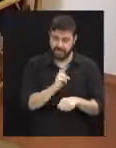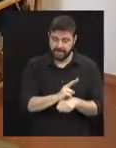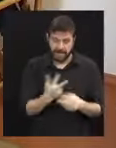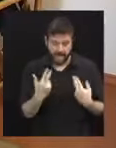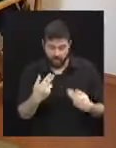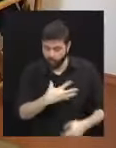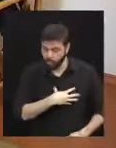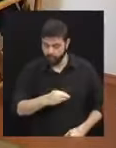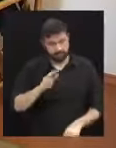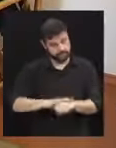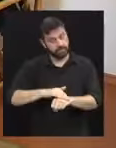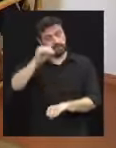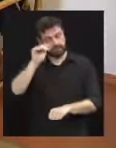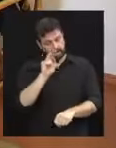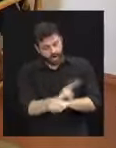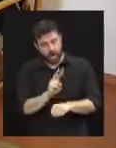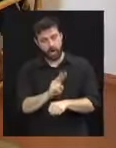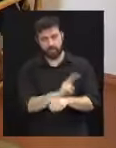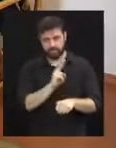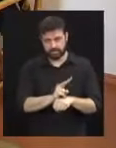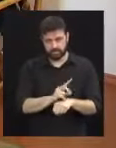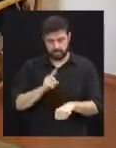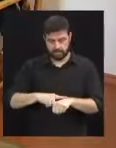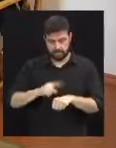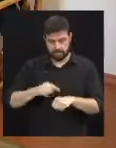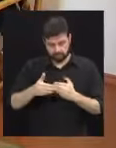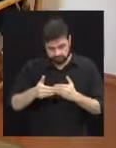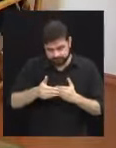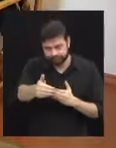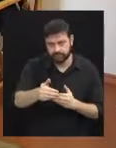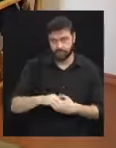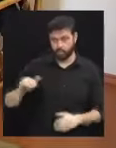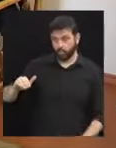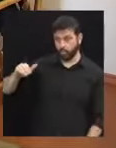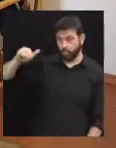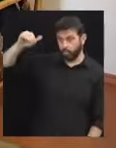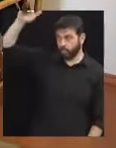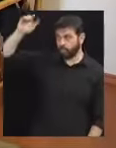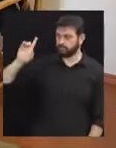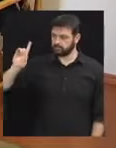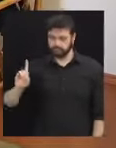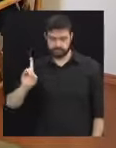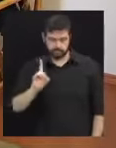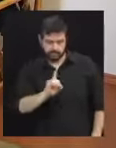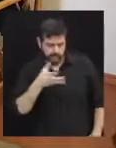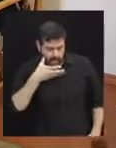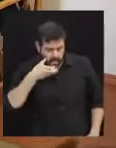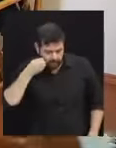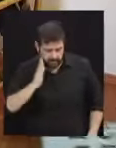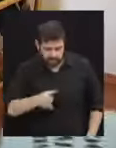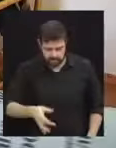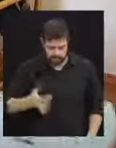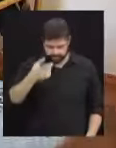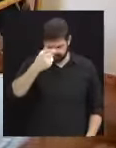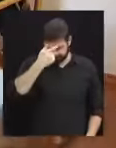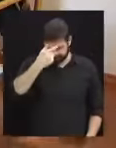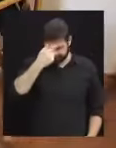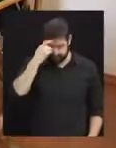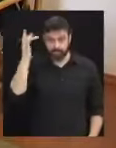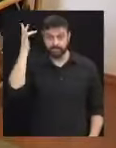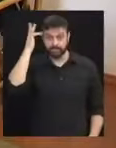é uma criança a mais. Então, a partir do momento que o adulto, o humano, o adulto que está indo adotar, ele já tem essa